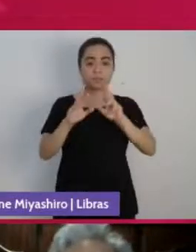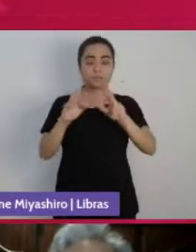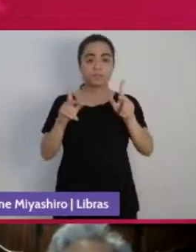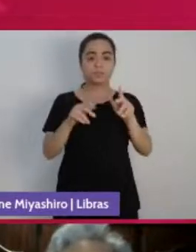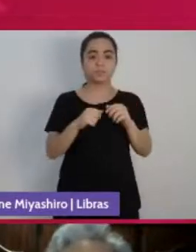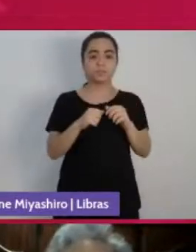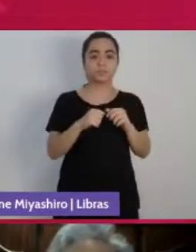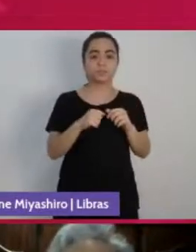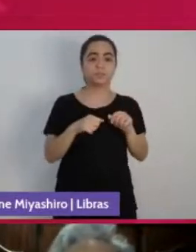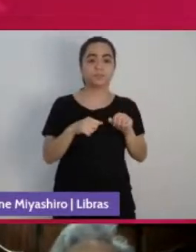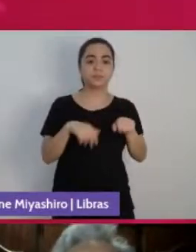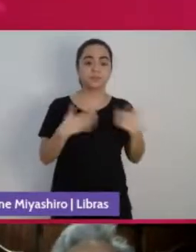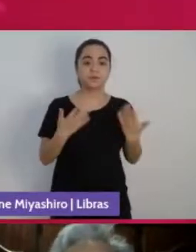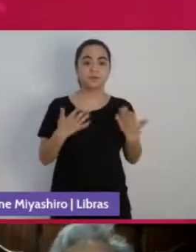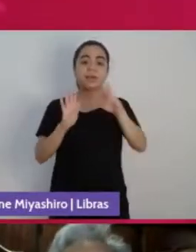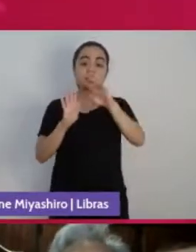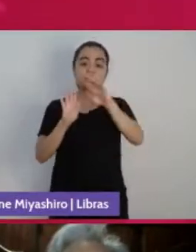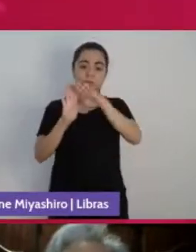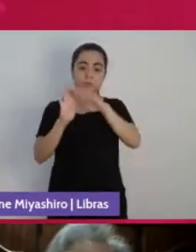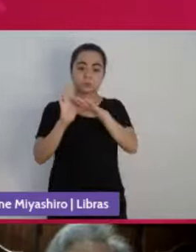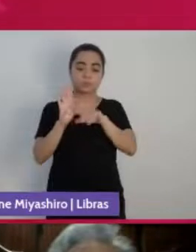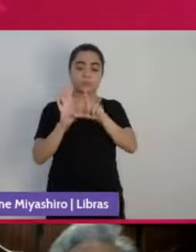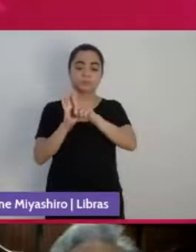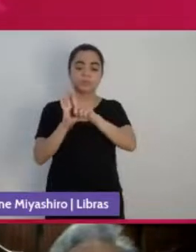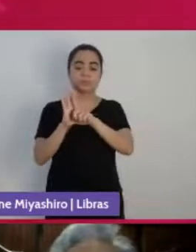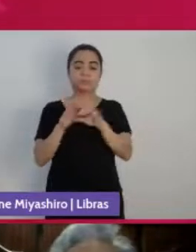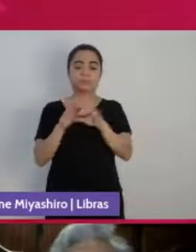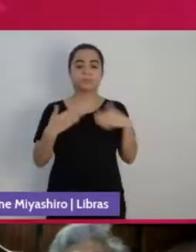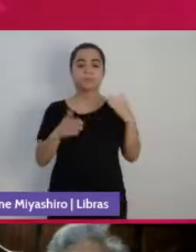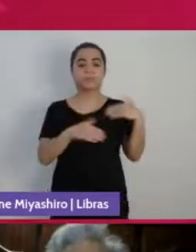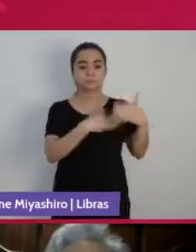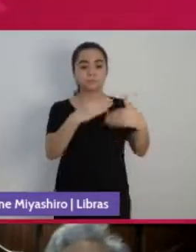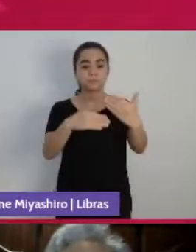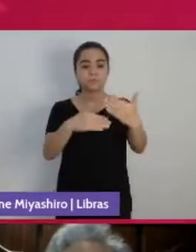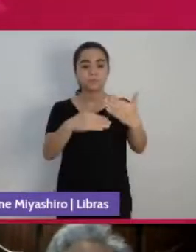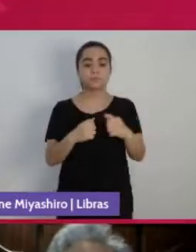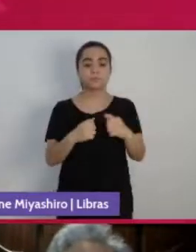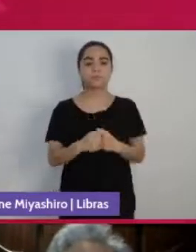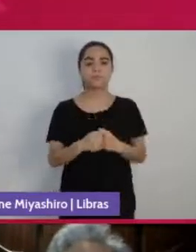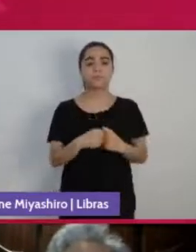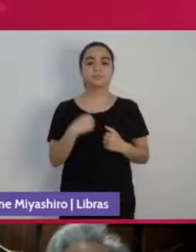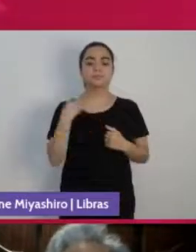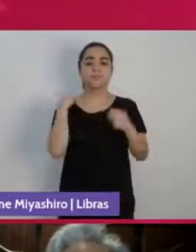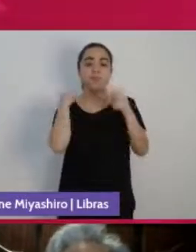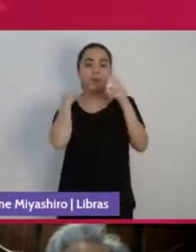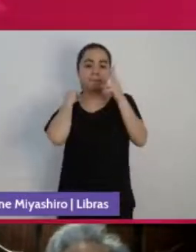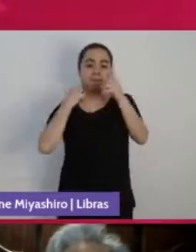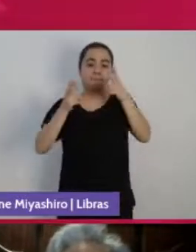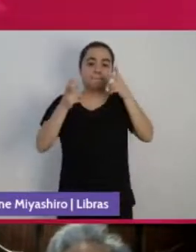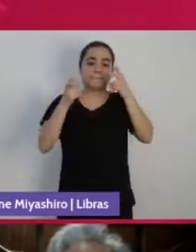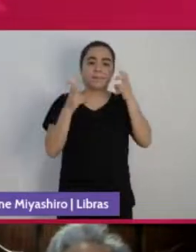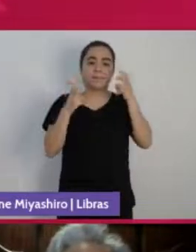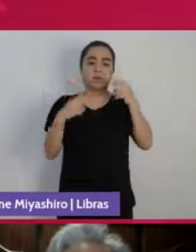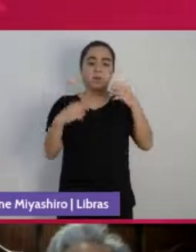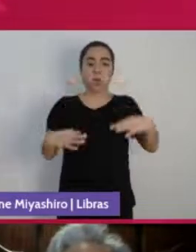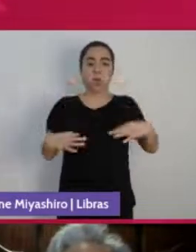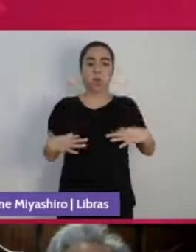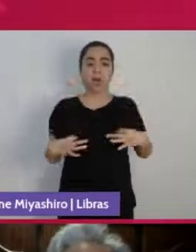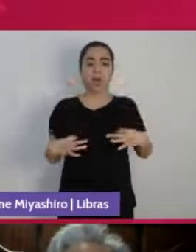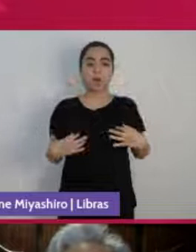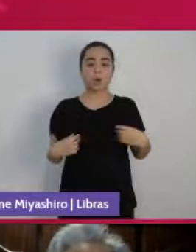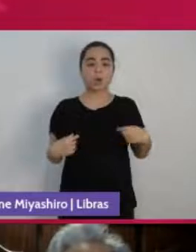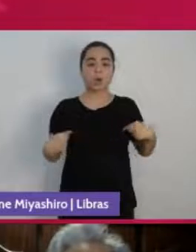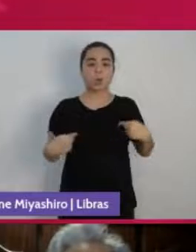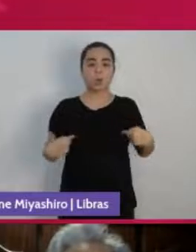que a portaria fala. E aí, vamos lá. Olha aqui. Olha onde está o mamilo, né? O mamilo está no centro